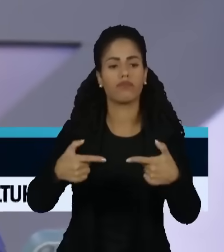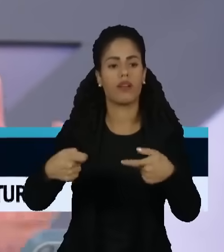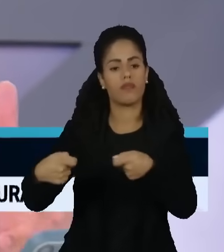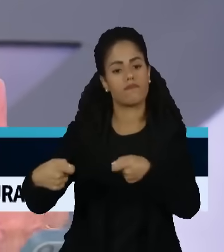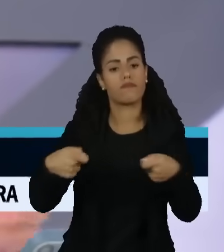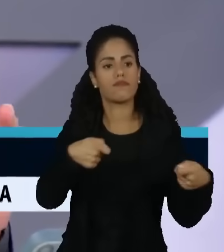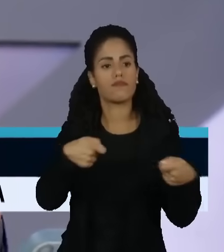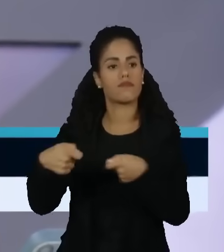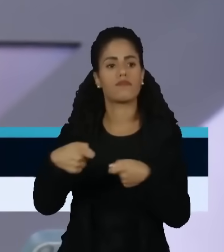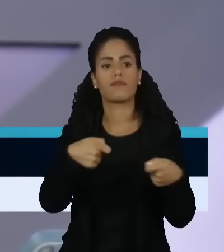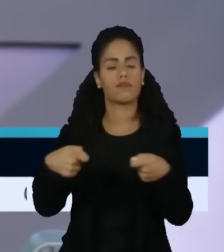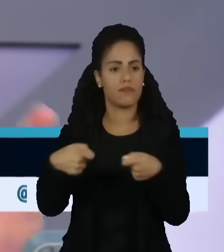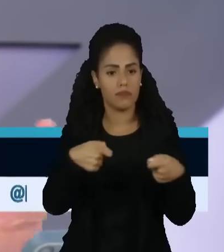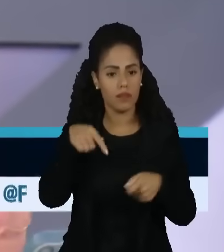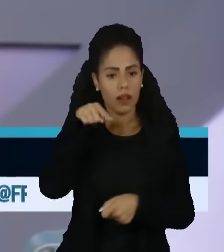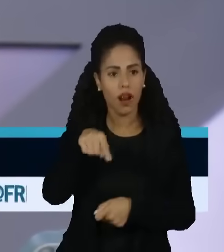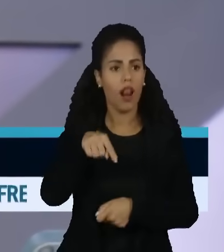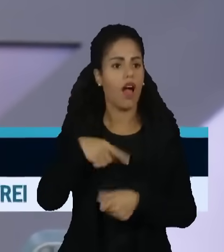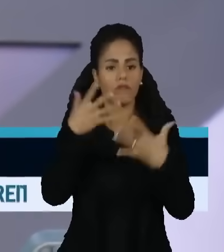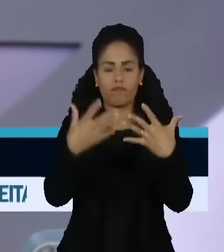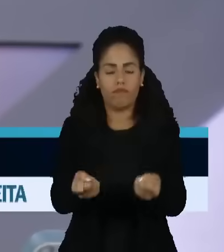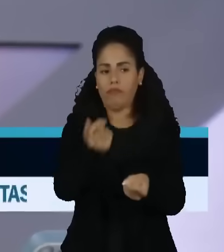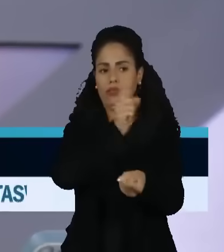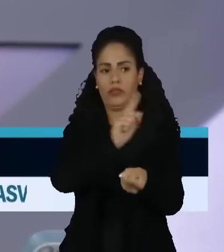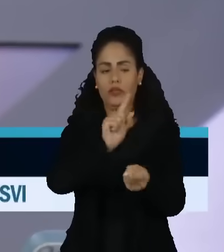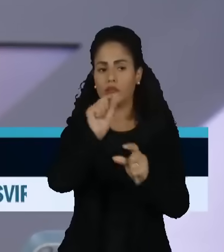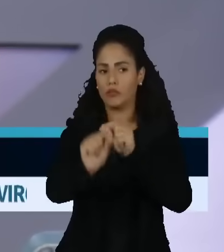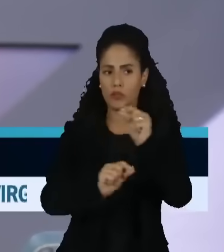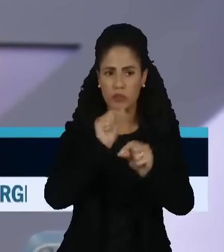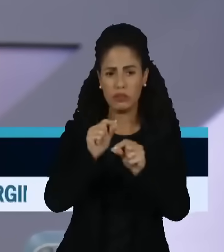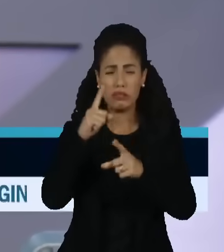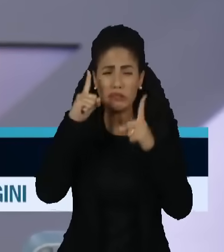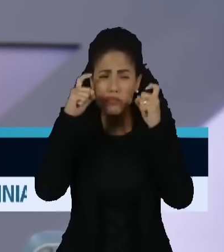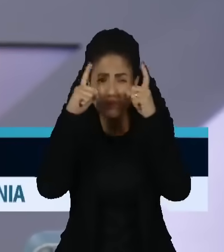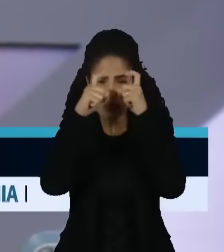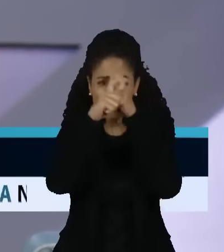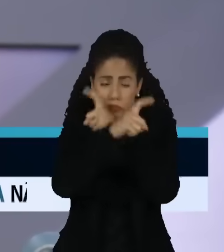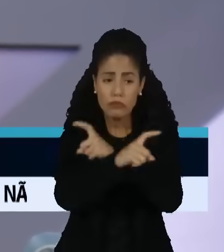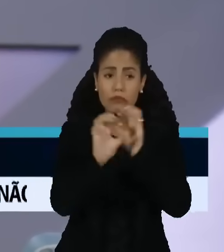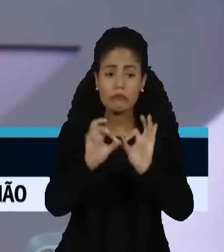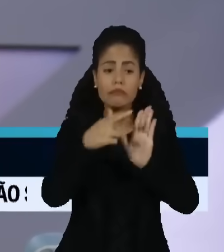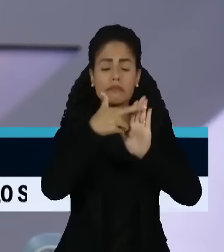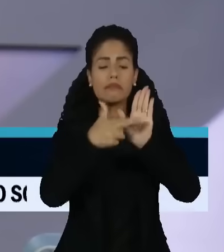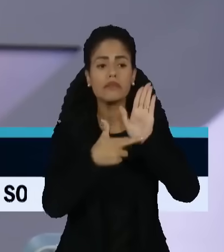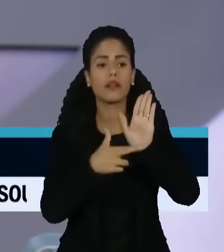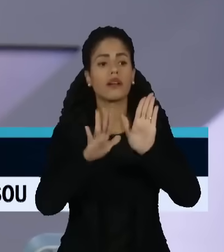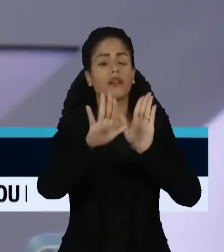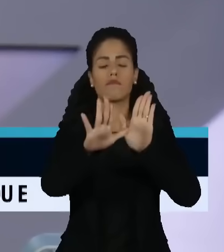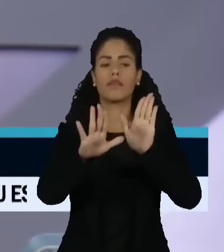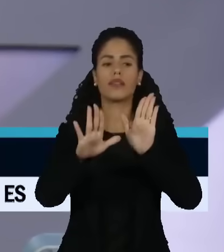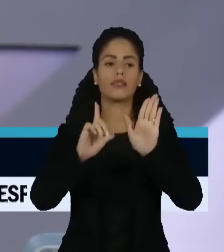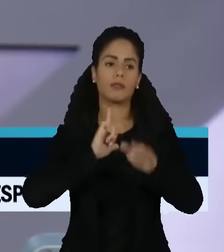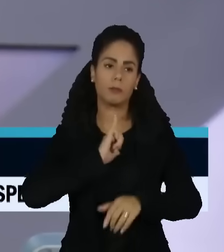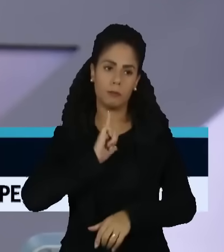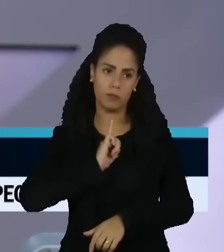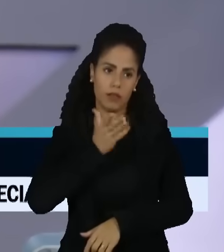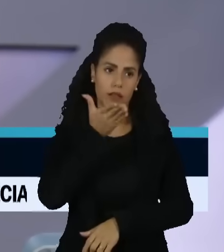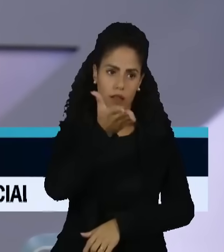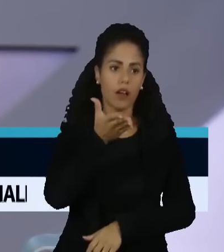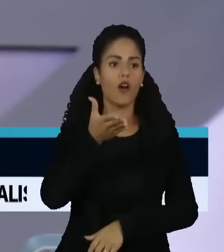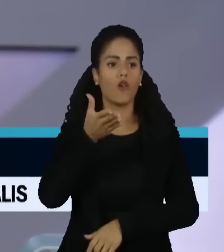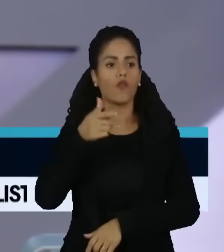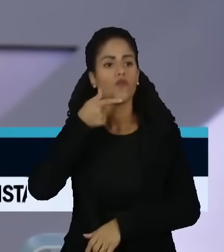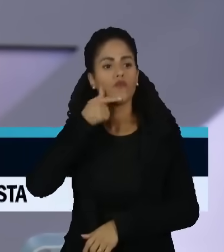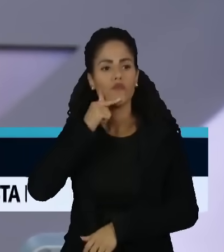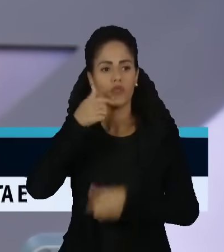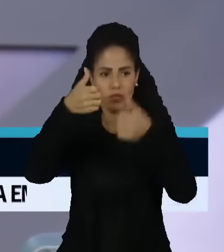que é o inaceitável, absolutamente inaceitável, é muito difícil estabelecer. De fato, você tem, como o Vila colocou